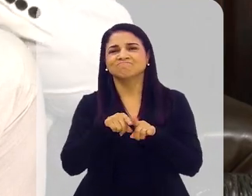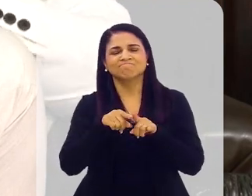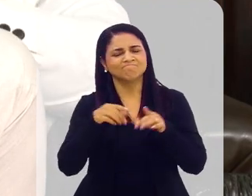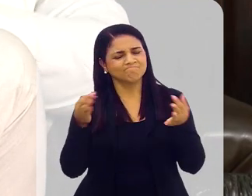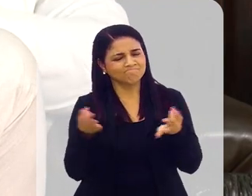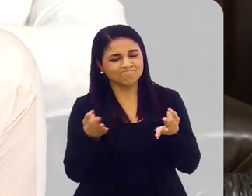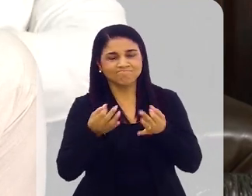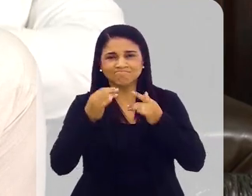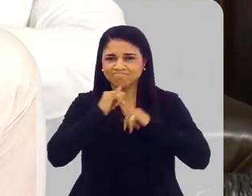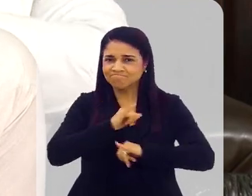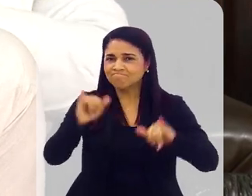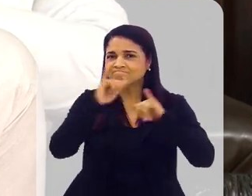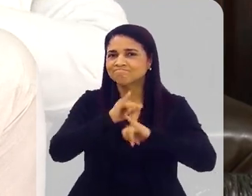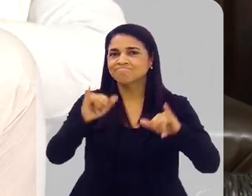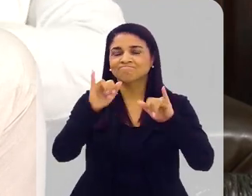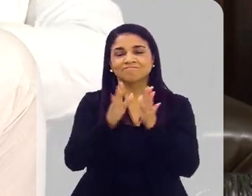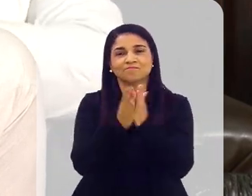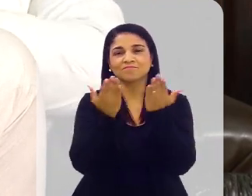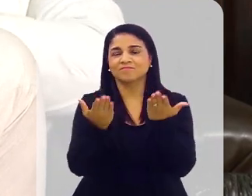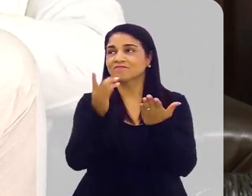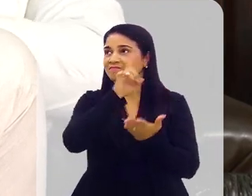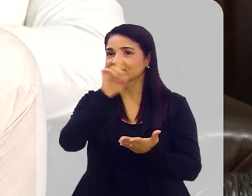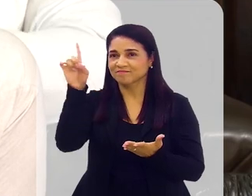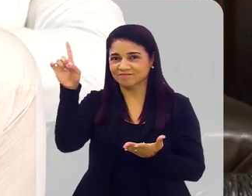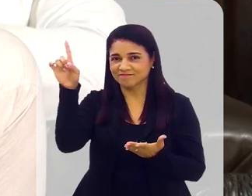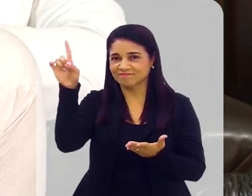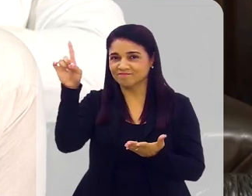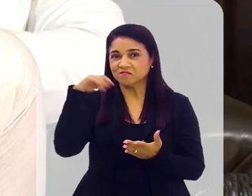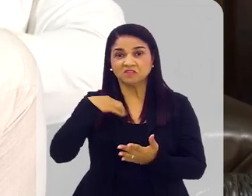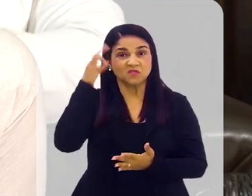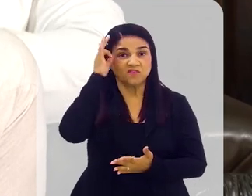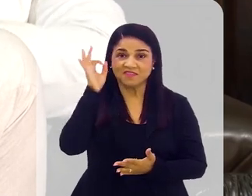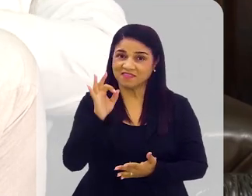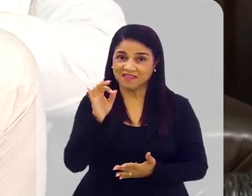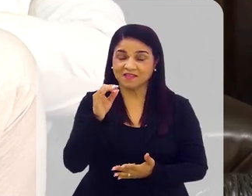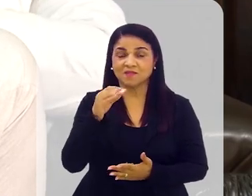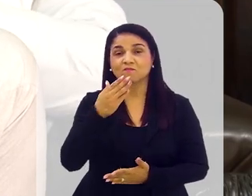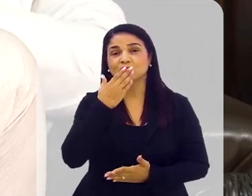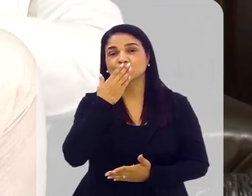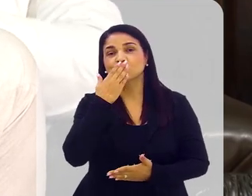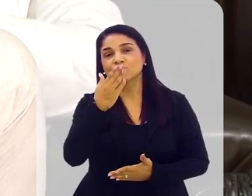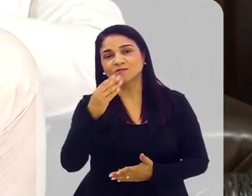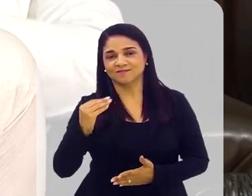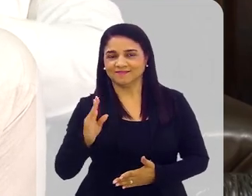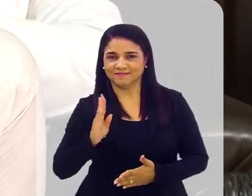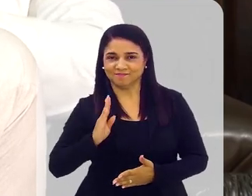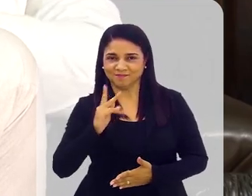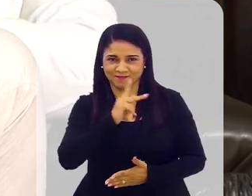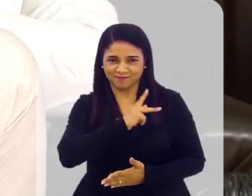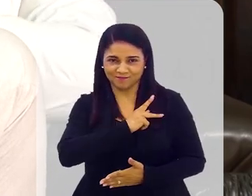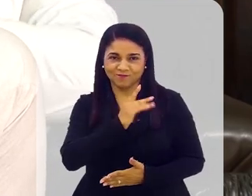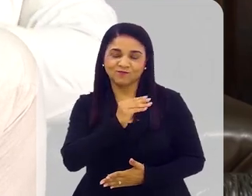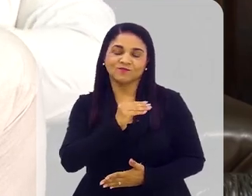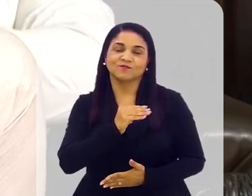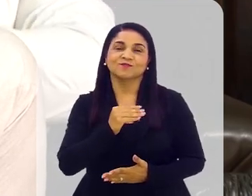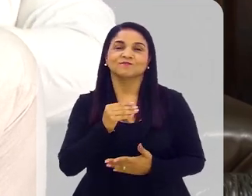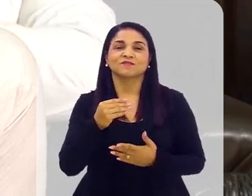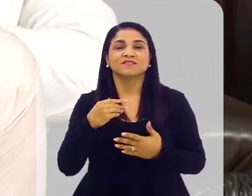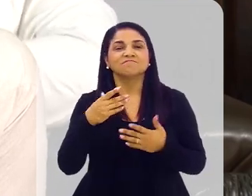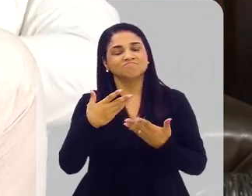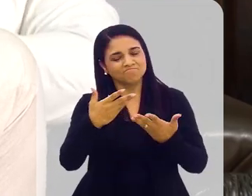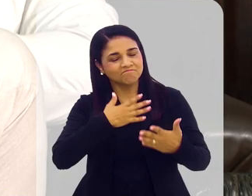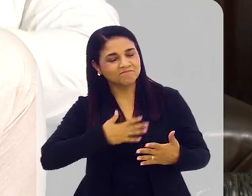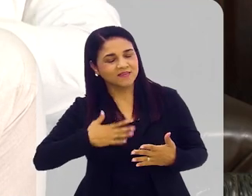revelações perfeitas da palavra de Deus, palavra rema, que você vai ficar sem entender nada. Bispo, beijo no seu coração,